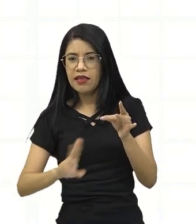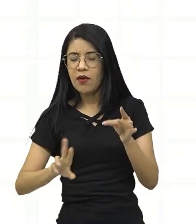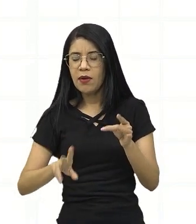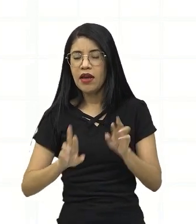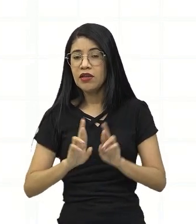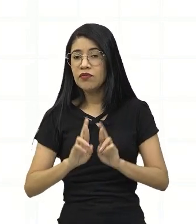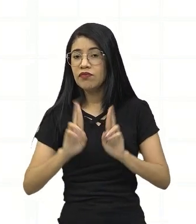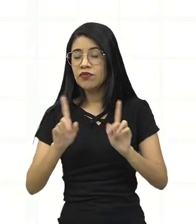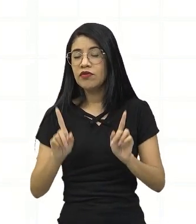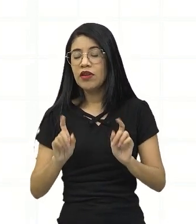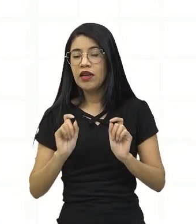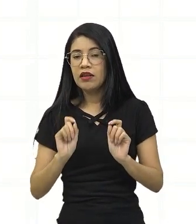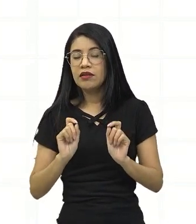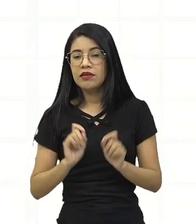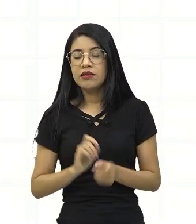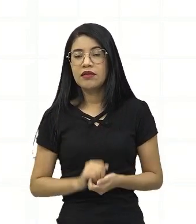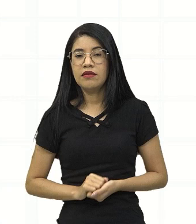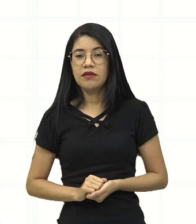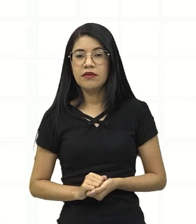como